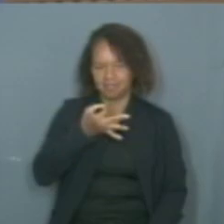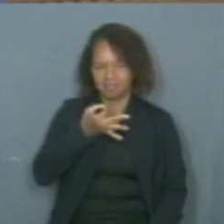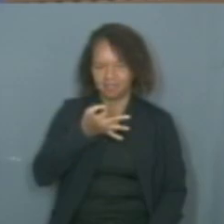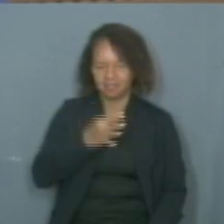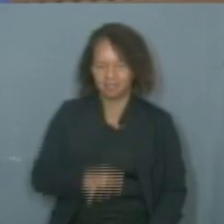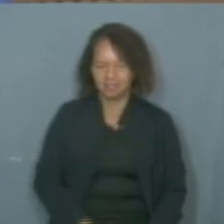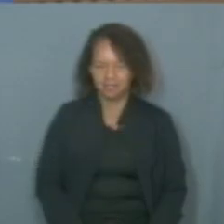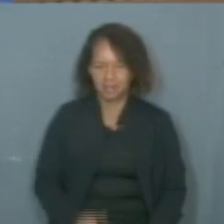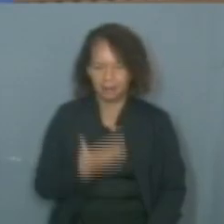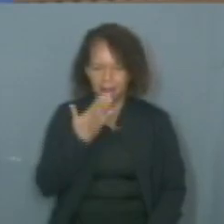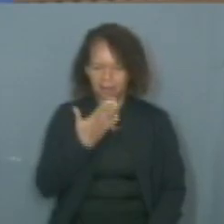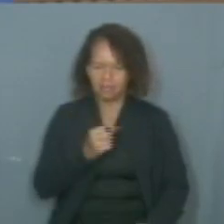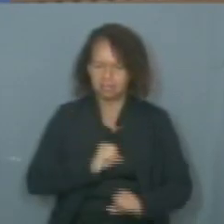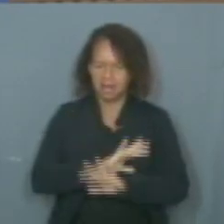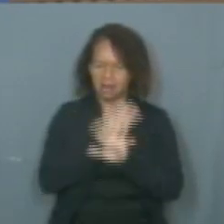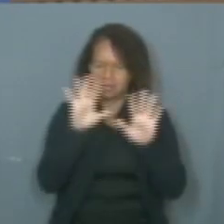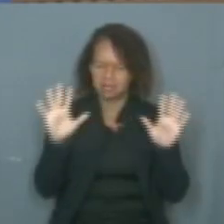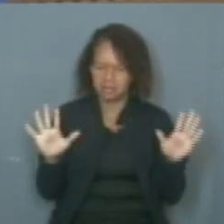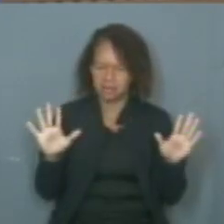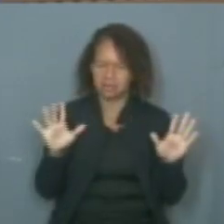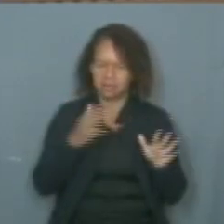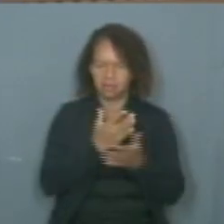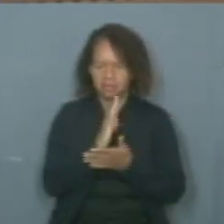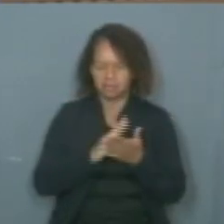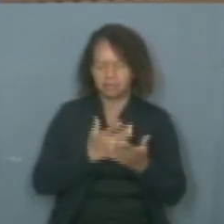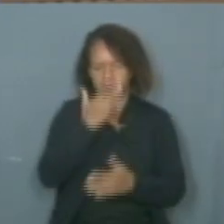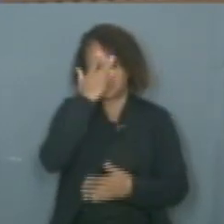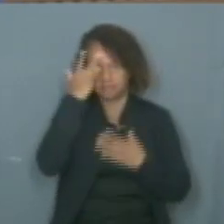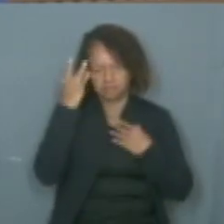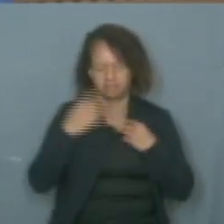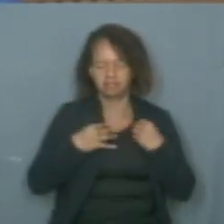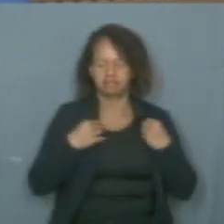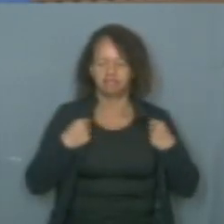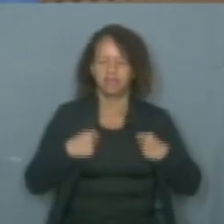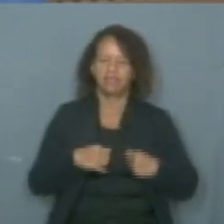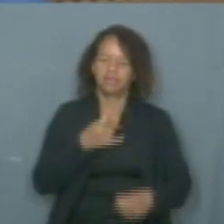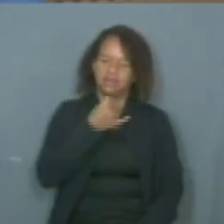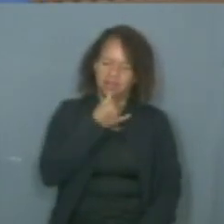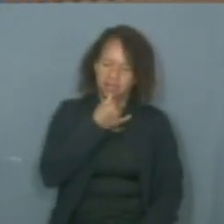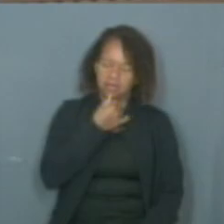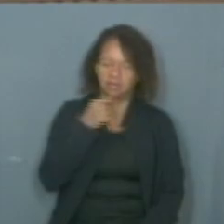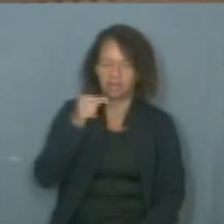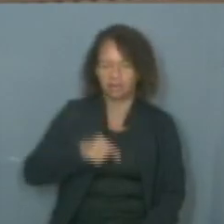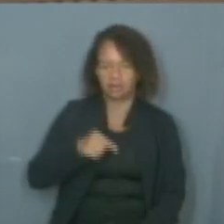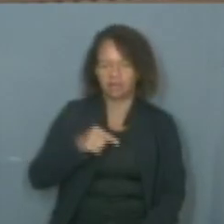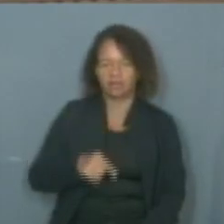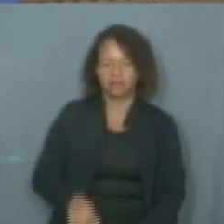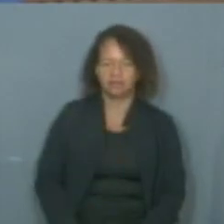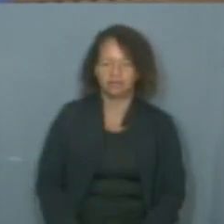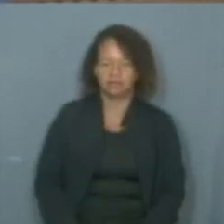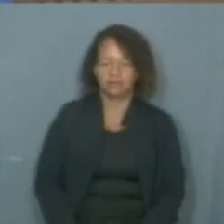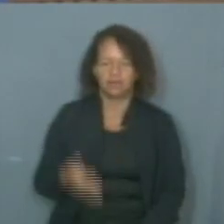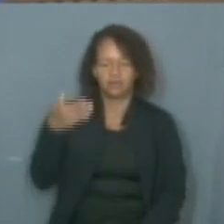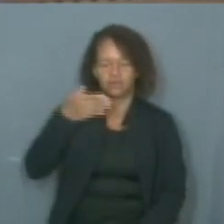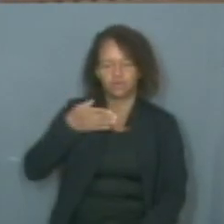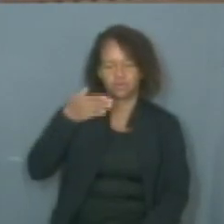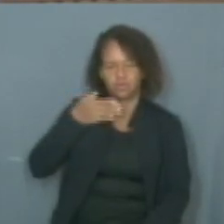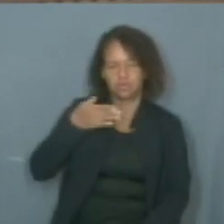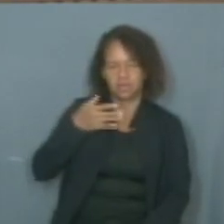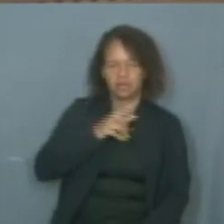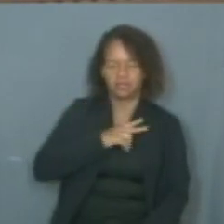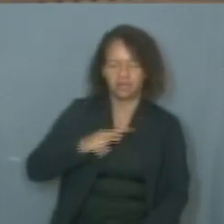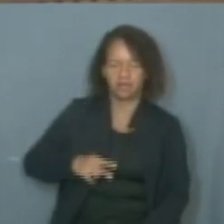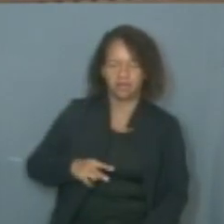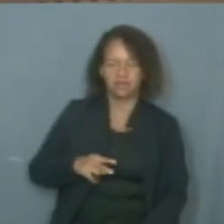e pedir esclarecimentos também para algumas pessoas. Eu fico triste que aqui, bem quando eu vou discursar, a